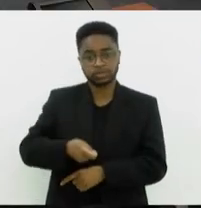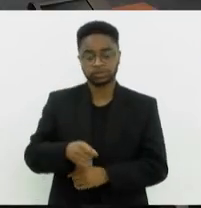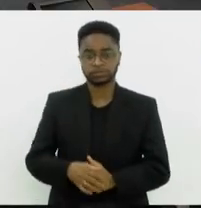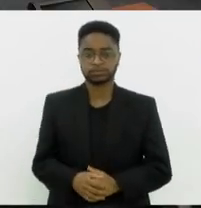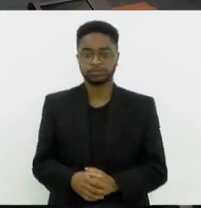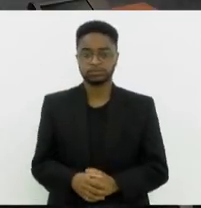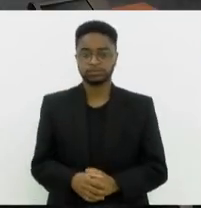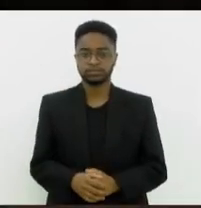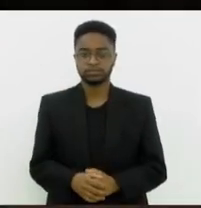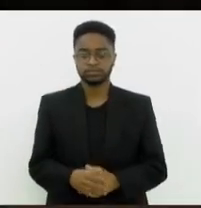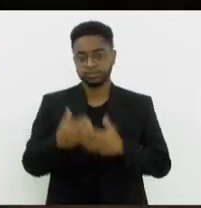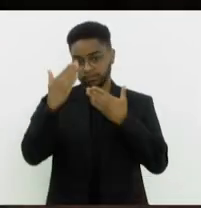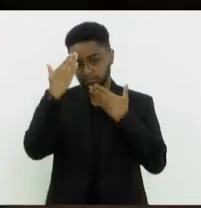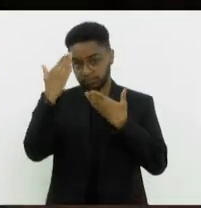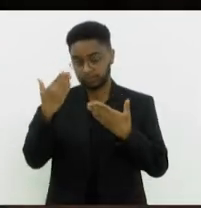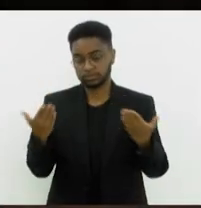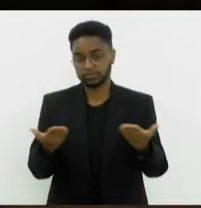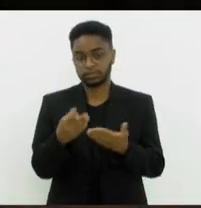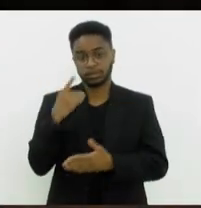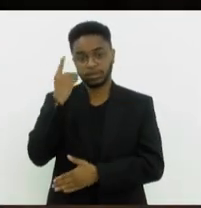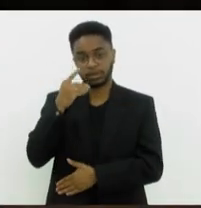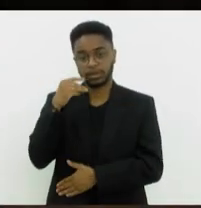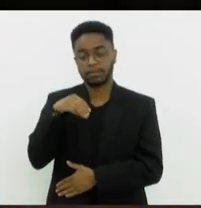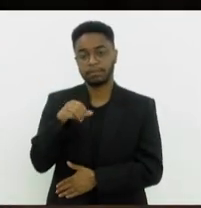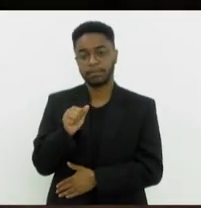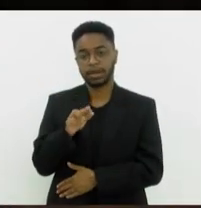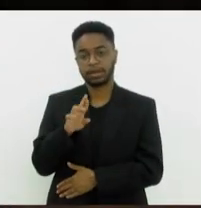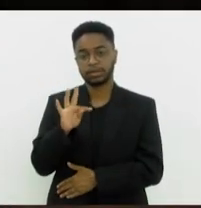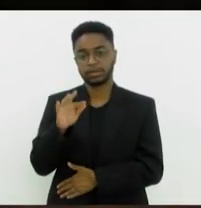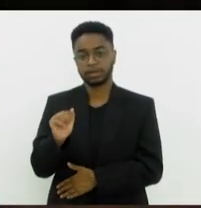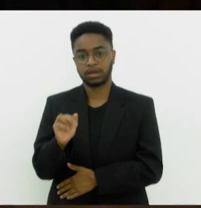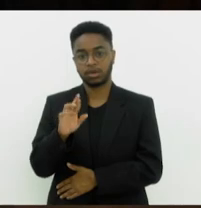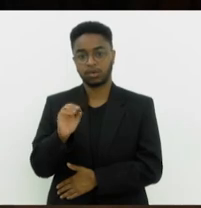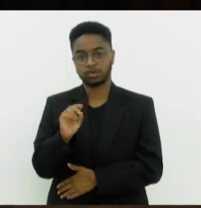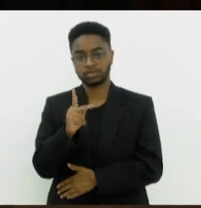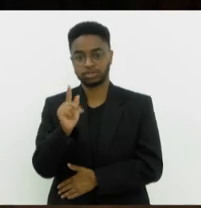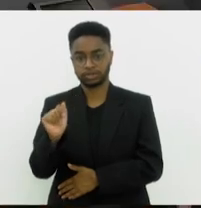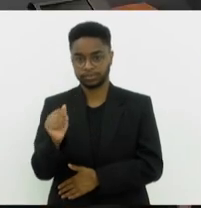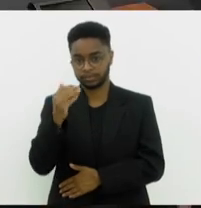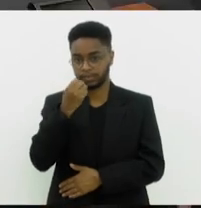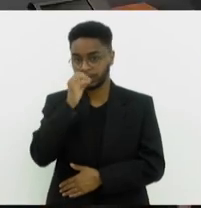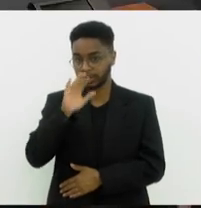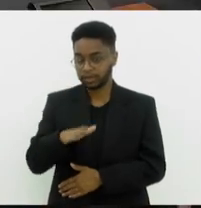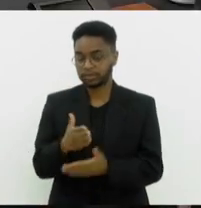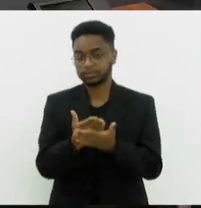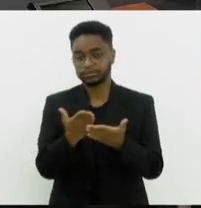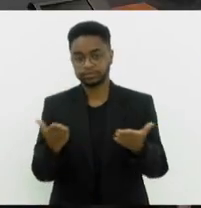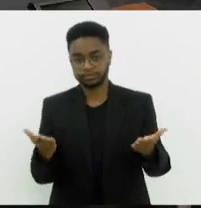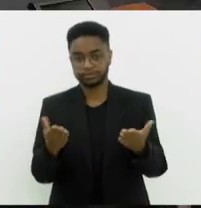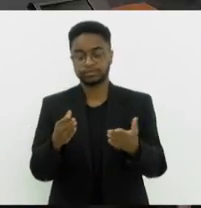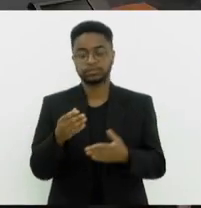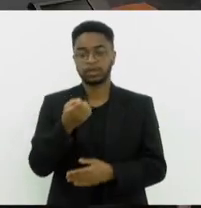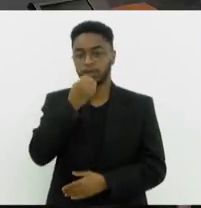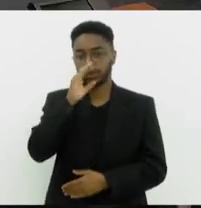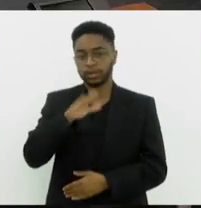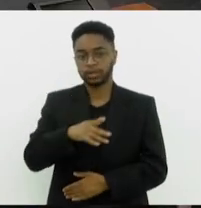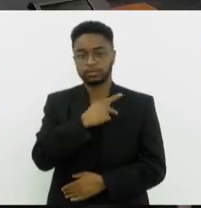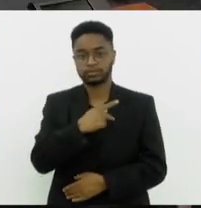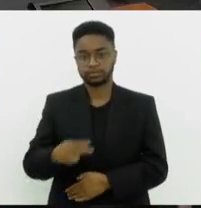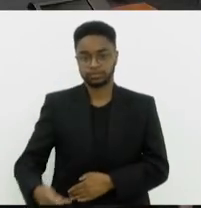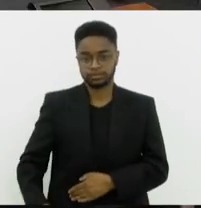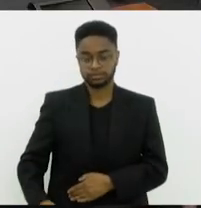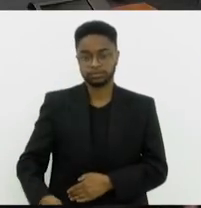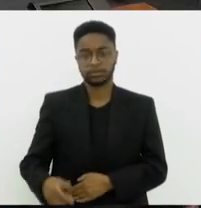obrigado. Nossa nobre deputada Marta Rocha. Boa tarde, presidente. Boa tarde a todas e